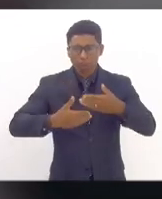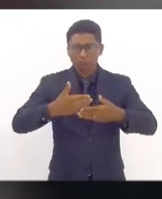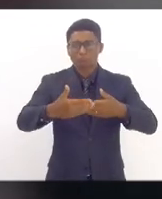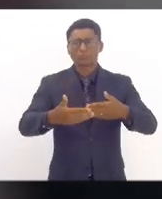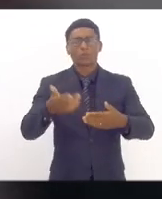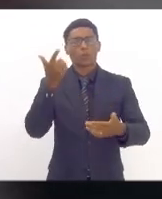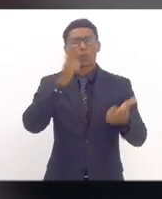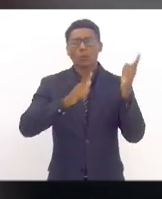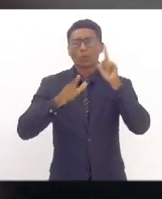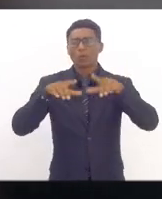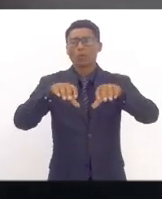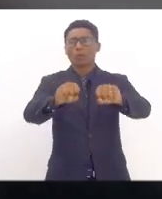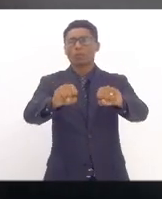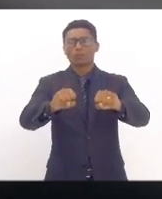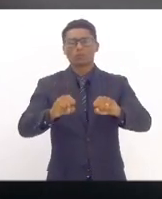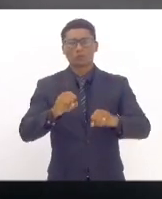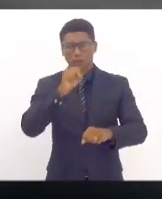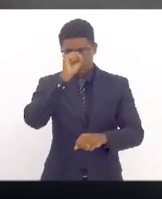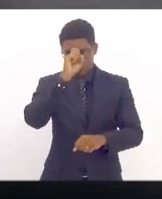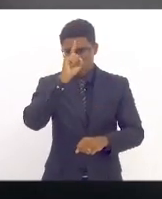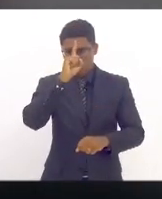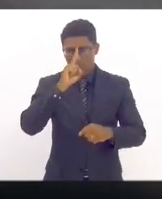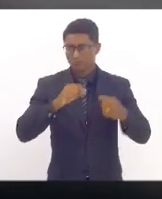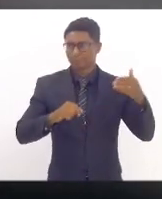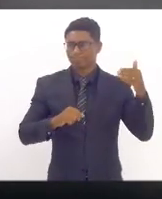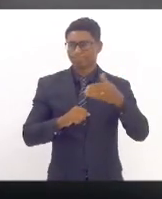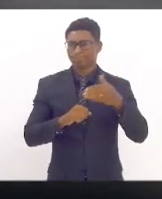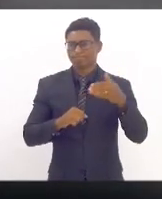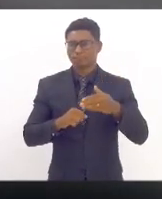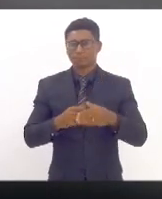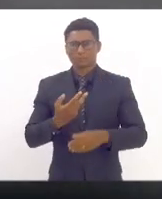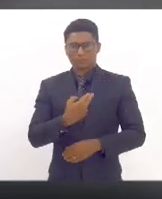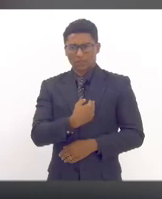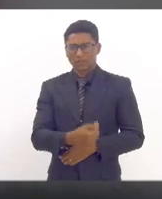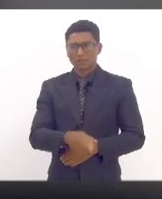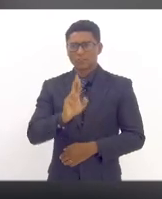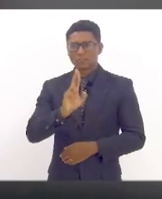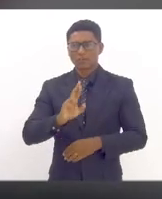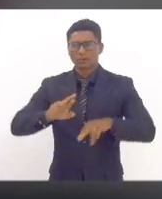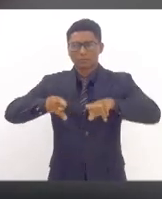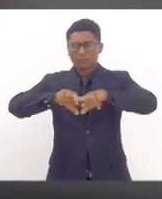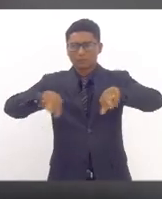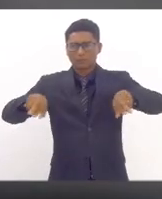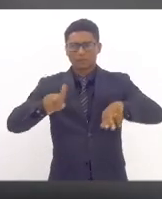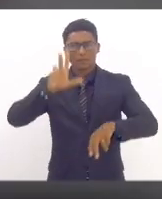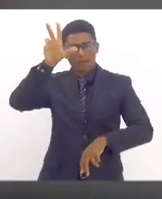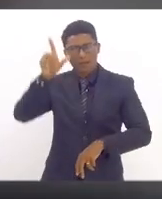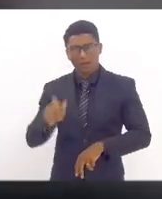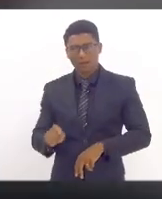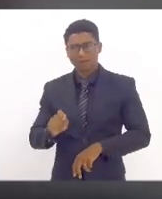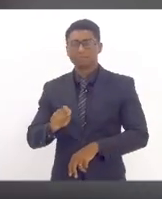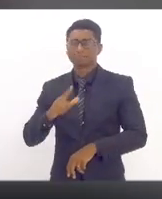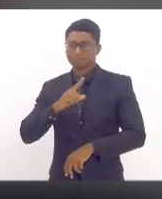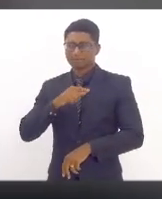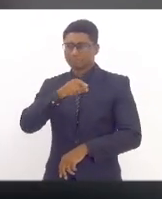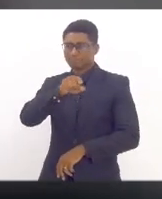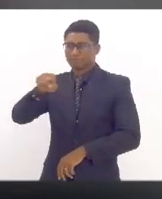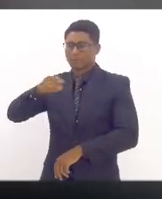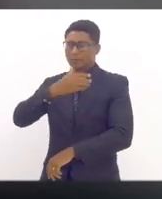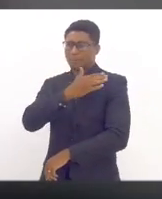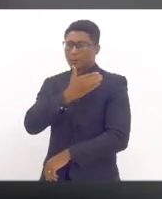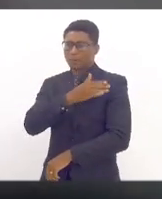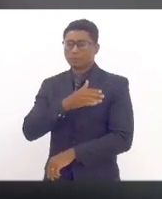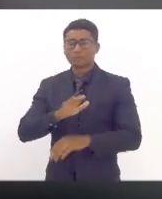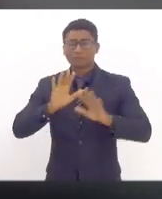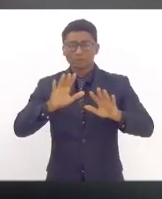relação acesso aos hospitais muito discriminadas as religiões de origem afro Mas quem tá representando